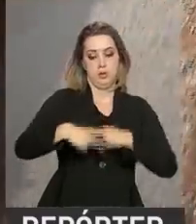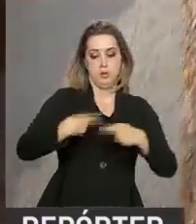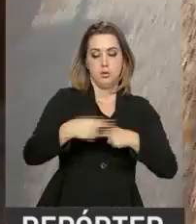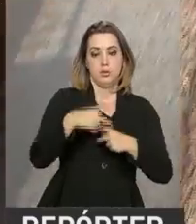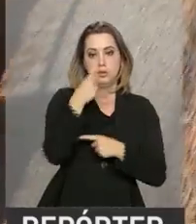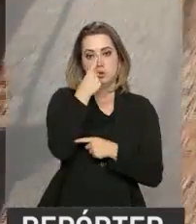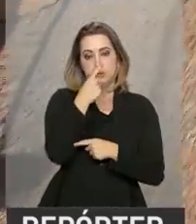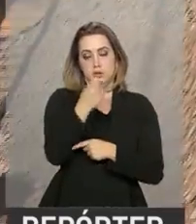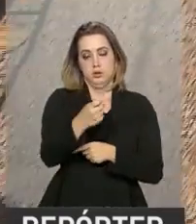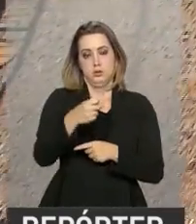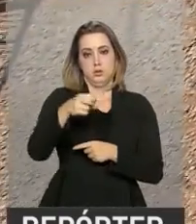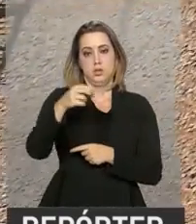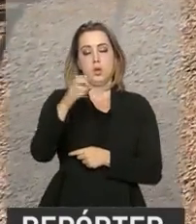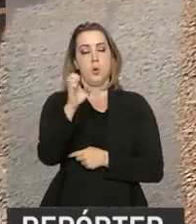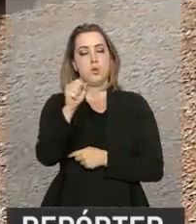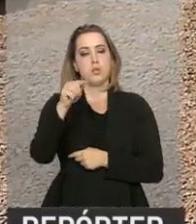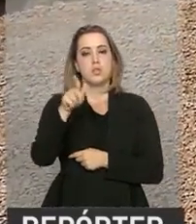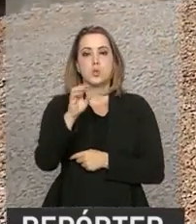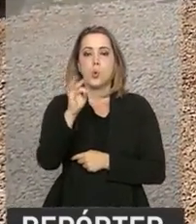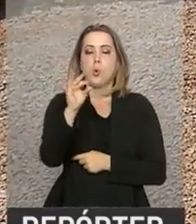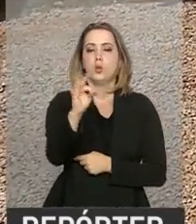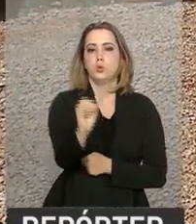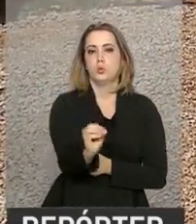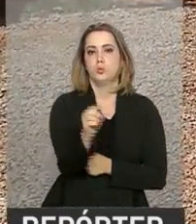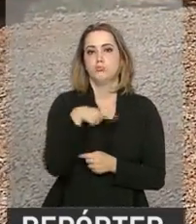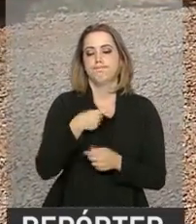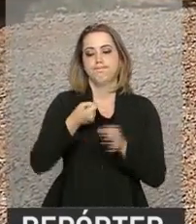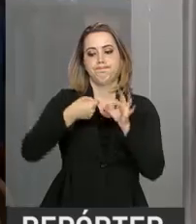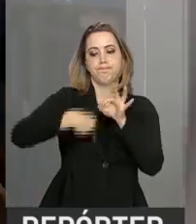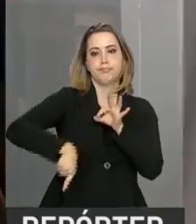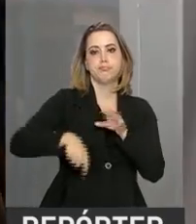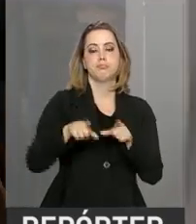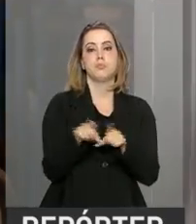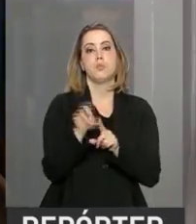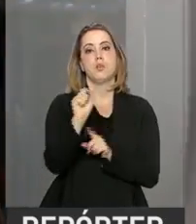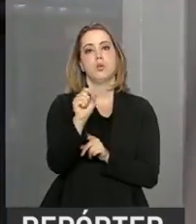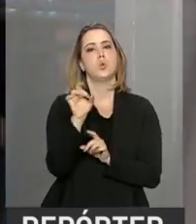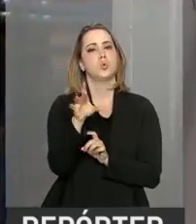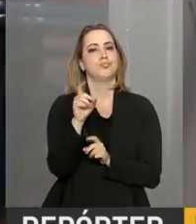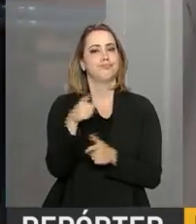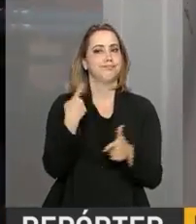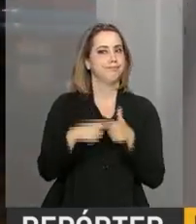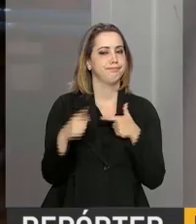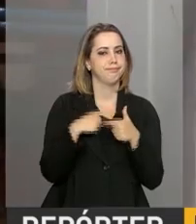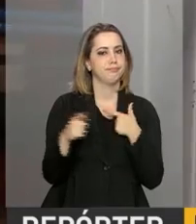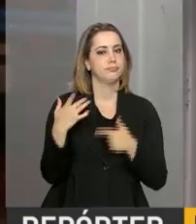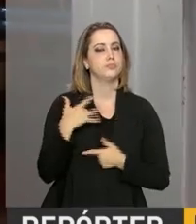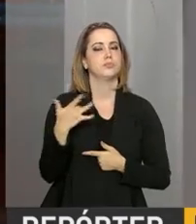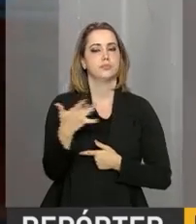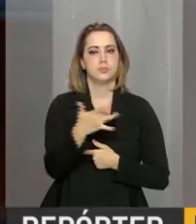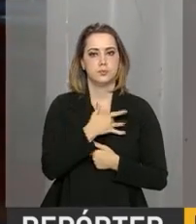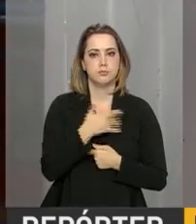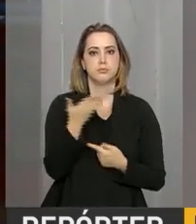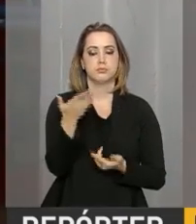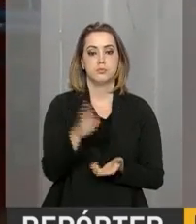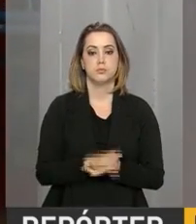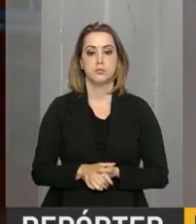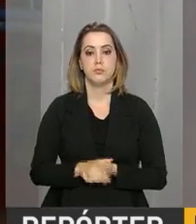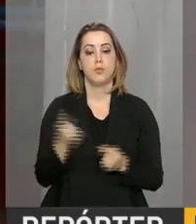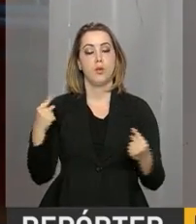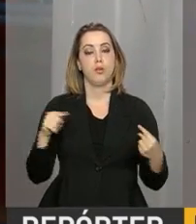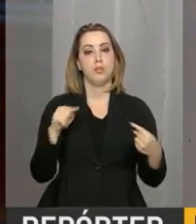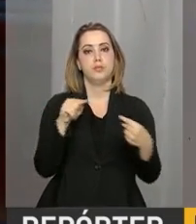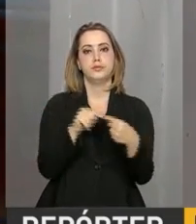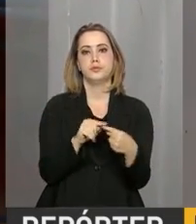esse é um problema que o seu francisco com vive e conhece bem é só prejudica a saúde né que é a meta principal